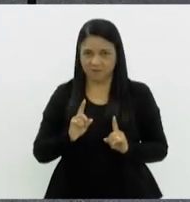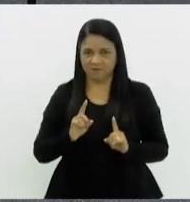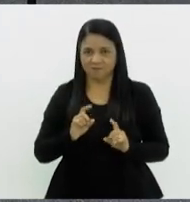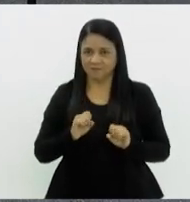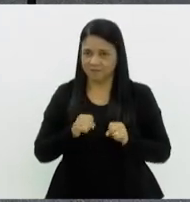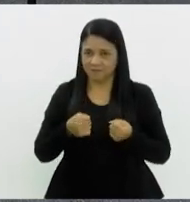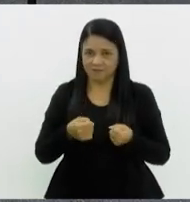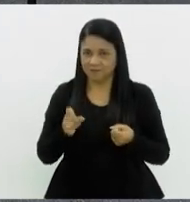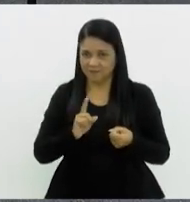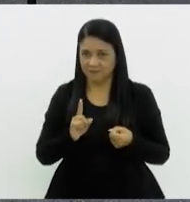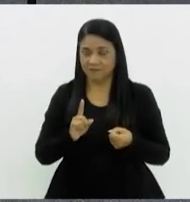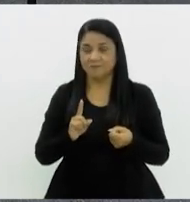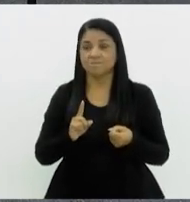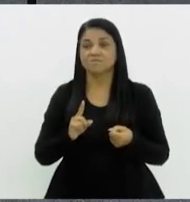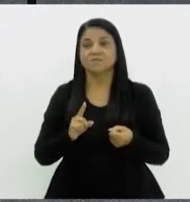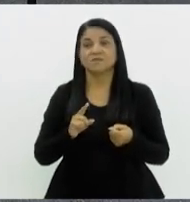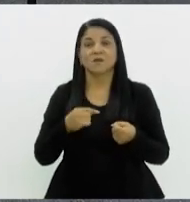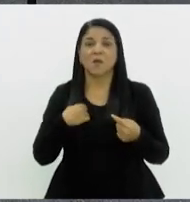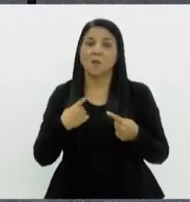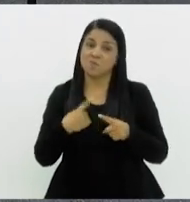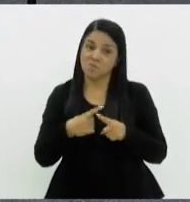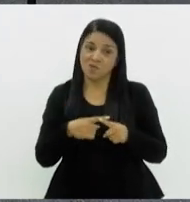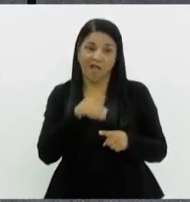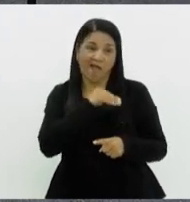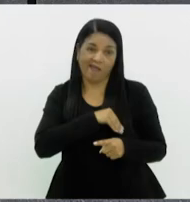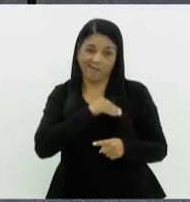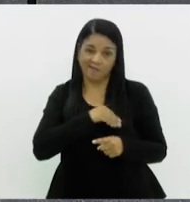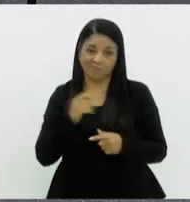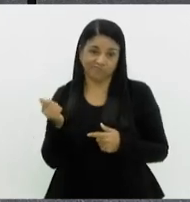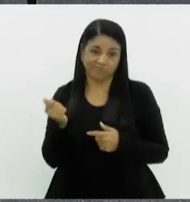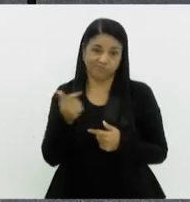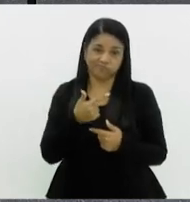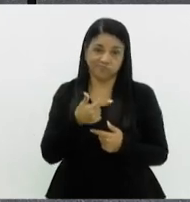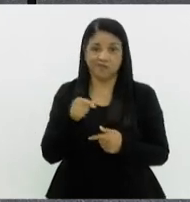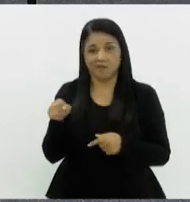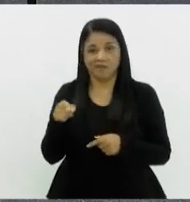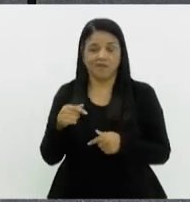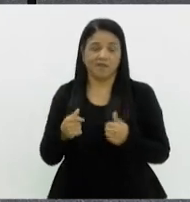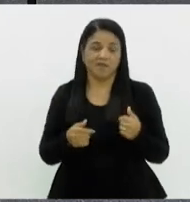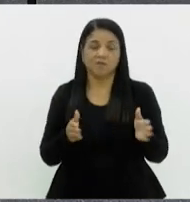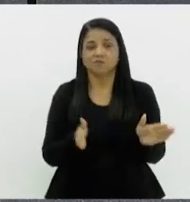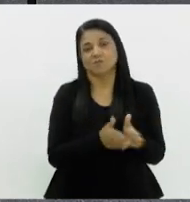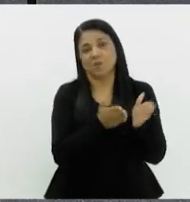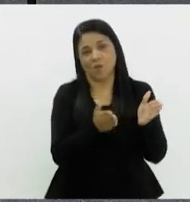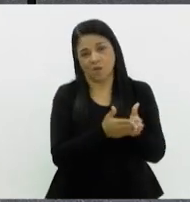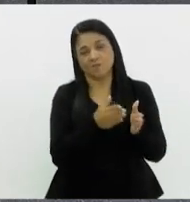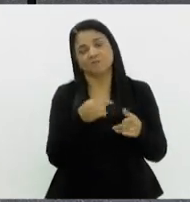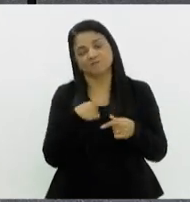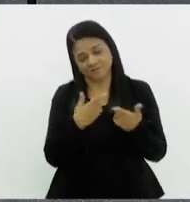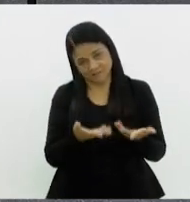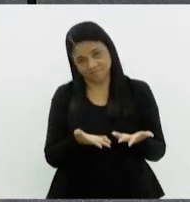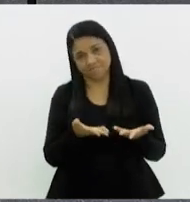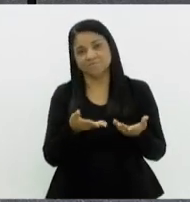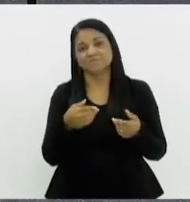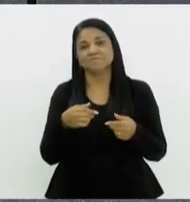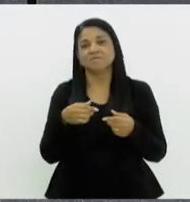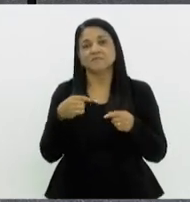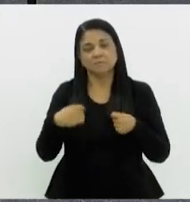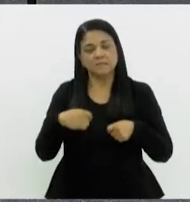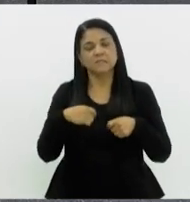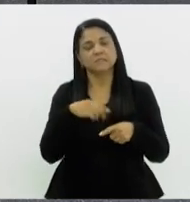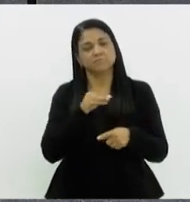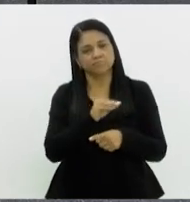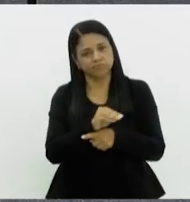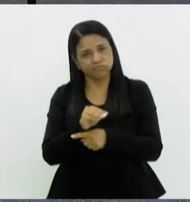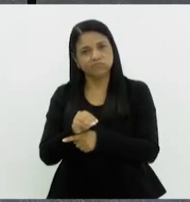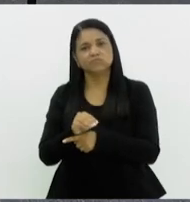todos os requisitos, sobretudo de renda, mas que é fundamental guarnecer as mulheres de baixa